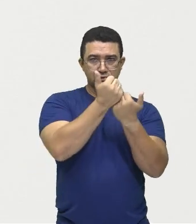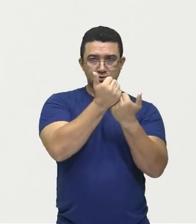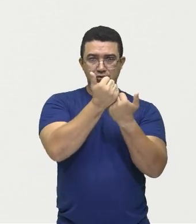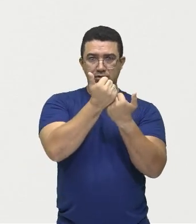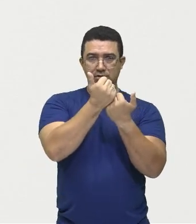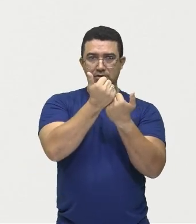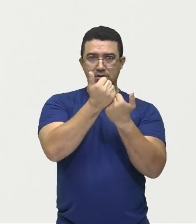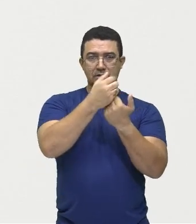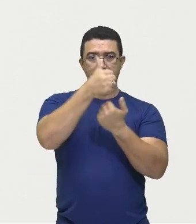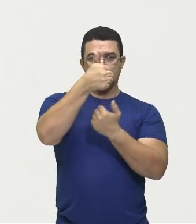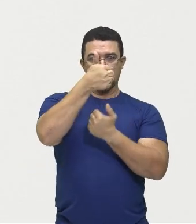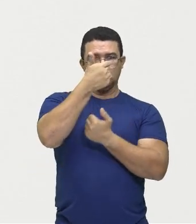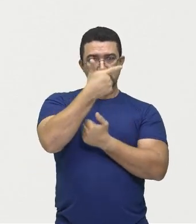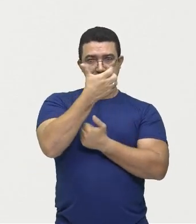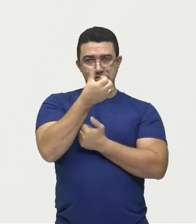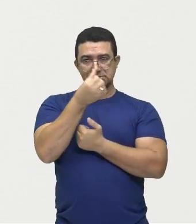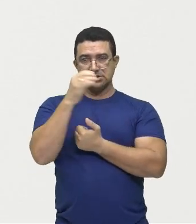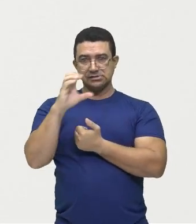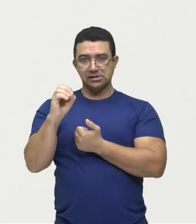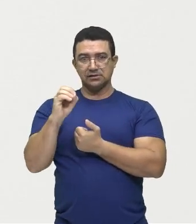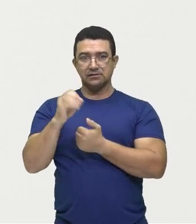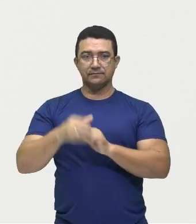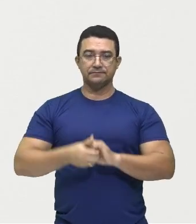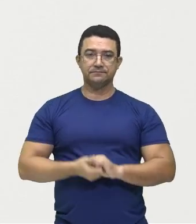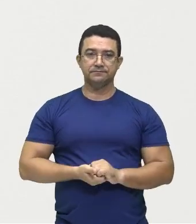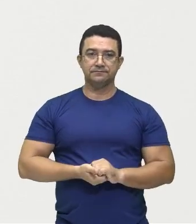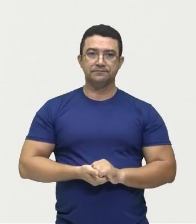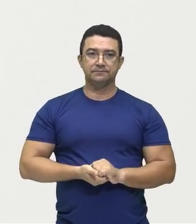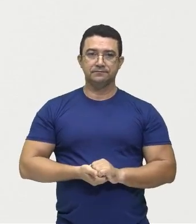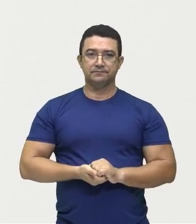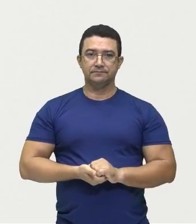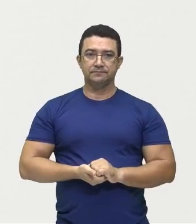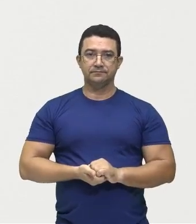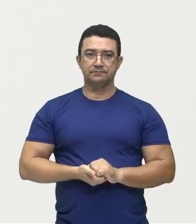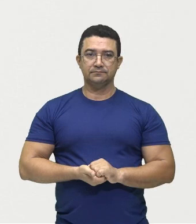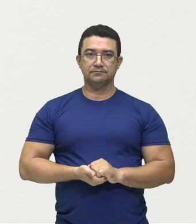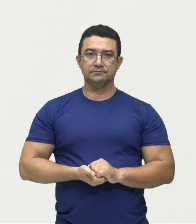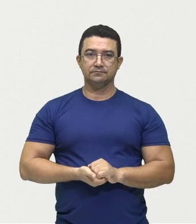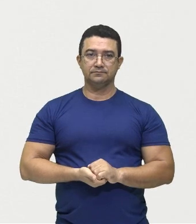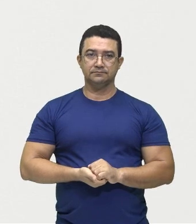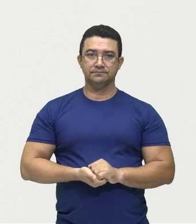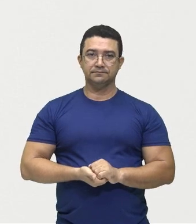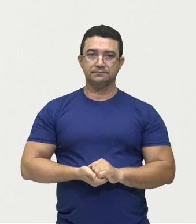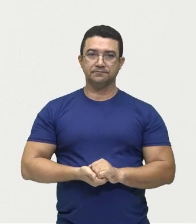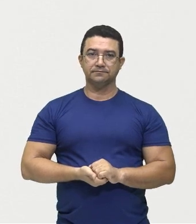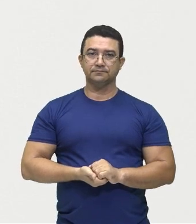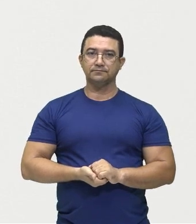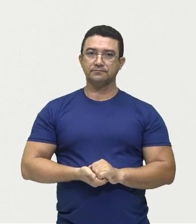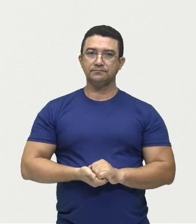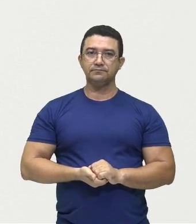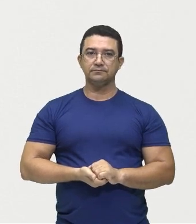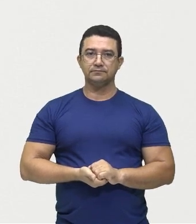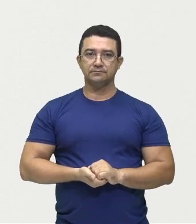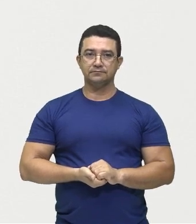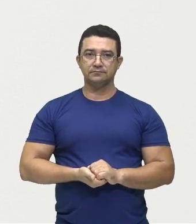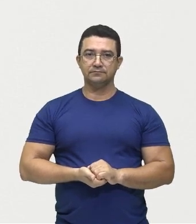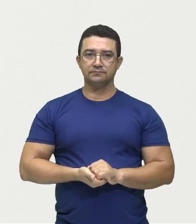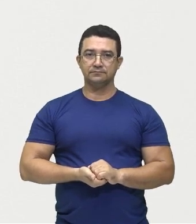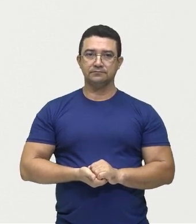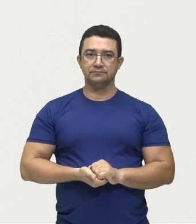o 1260 que foi dado no problema, na nossa fórmula, né? E aí